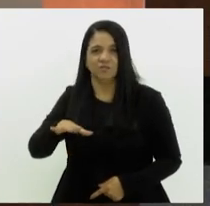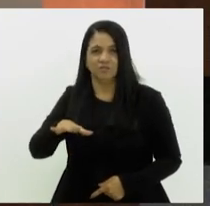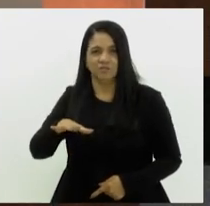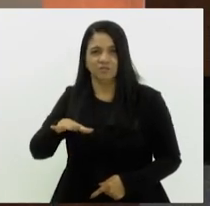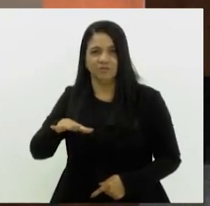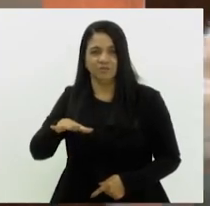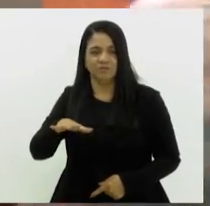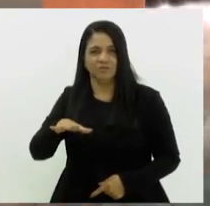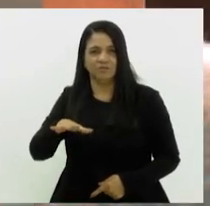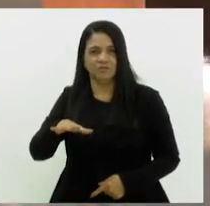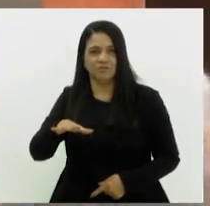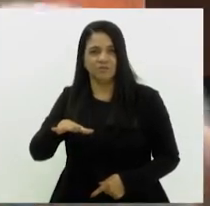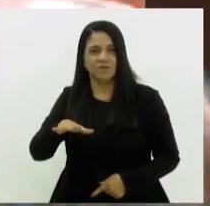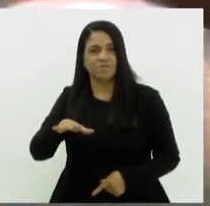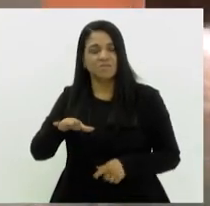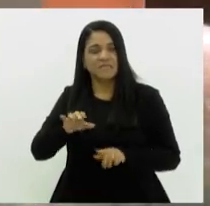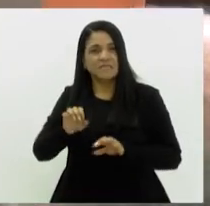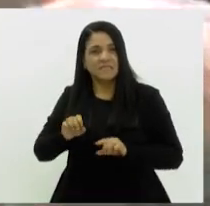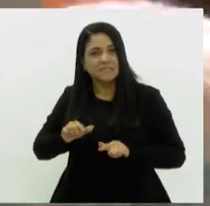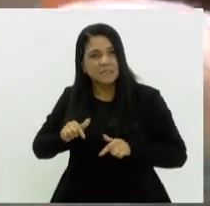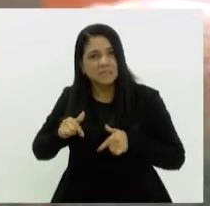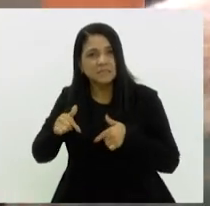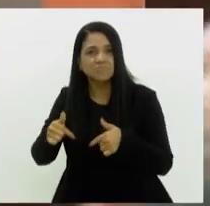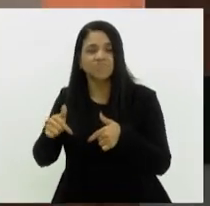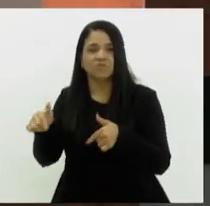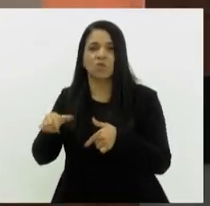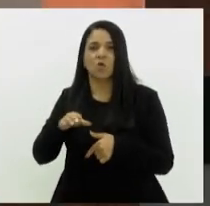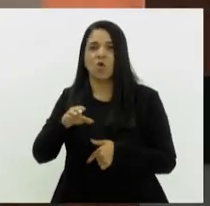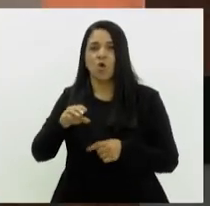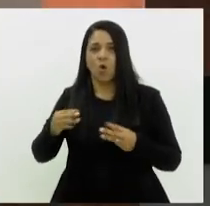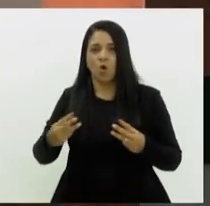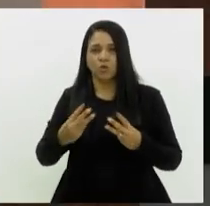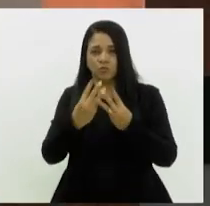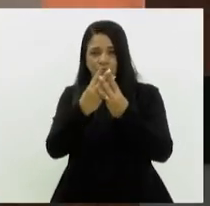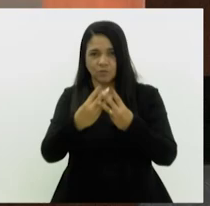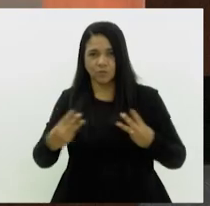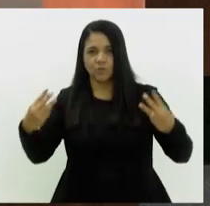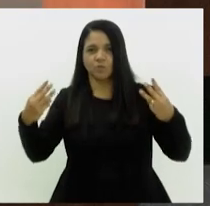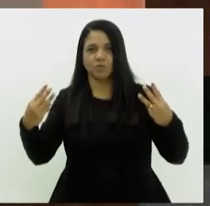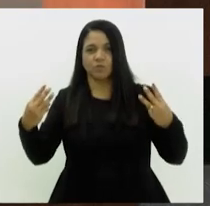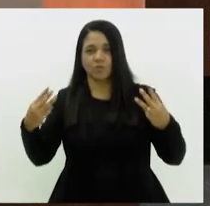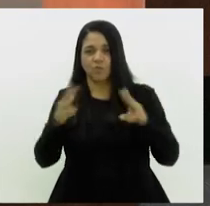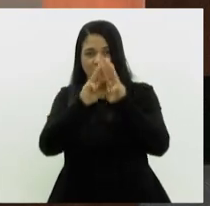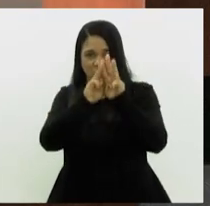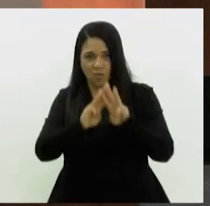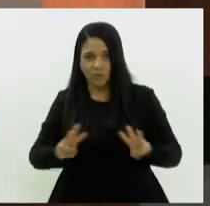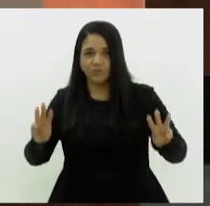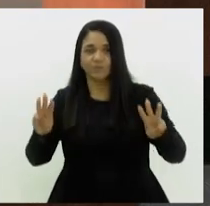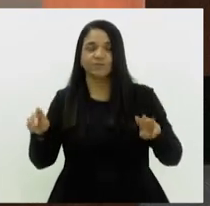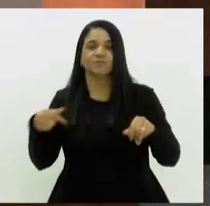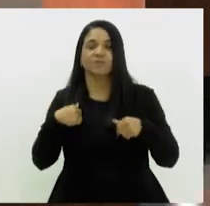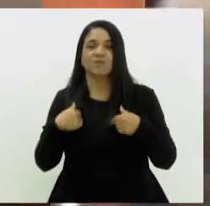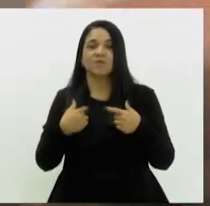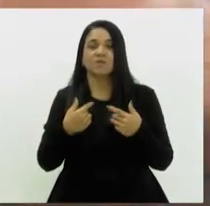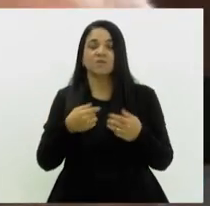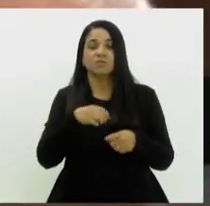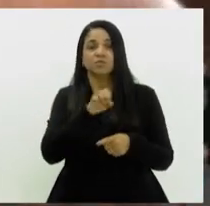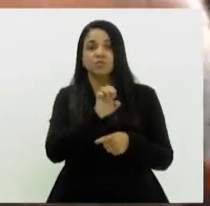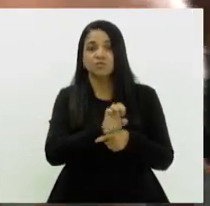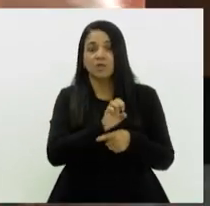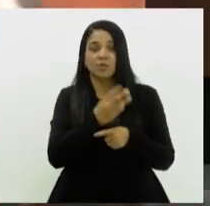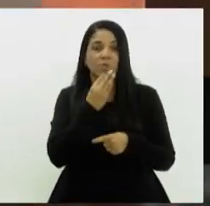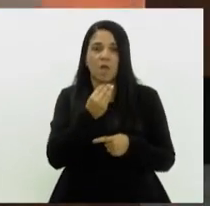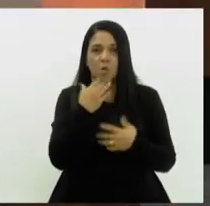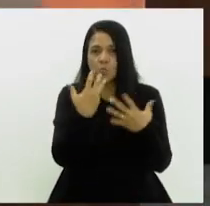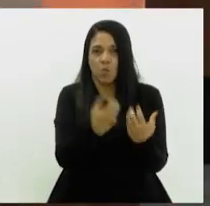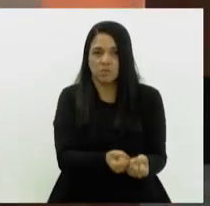sendo um posicionamento da ONU, mesmo sendo um posicionamento da maior parte das nações, é porque o Estado de Israel não permite. Além disso,